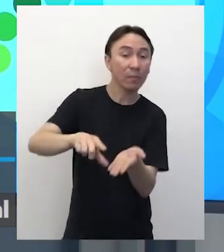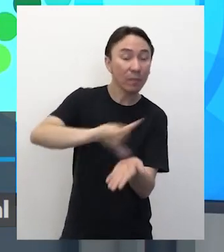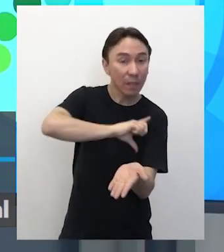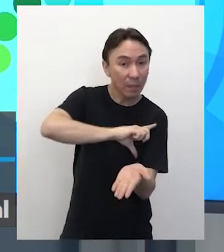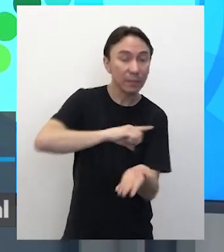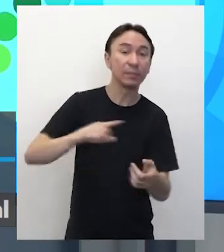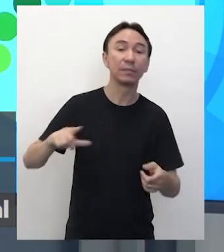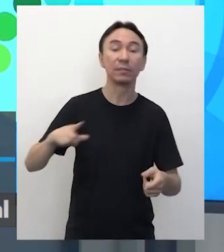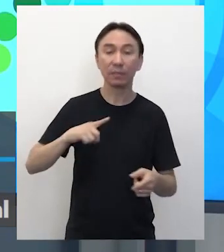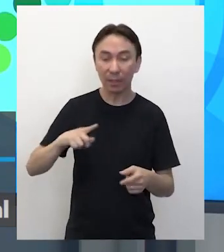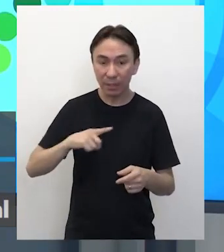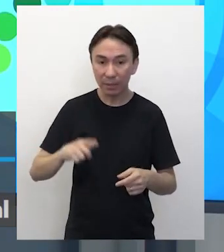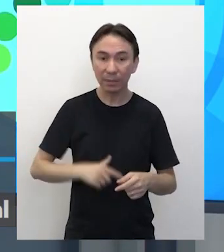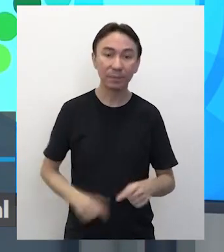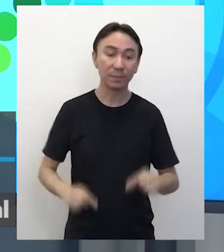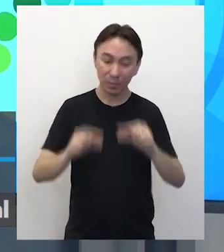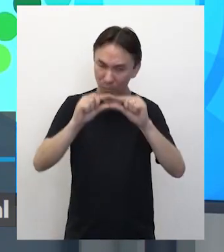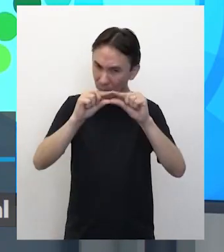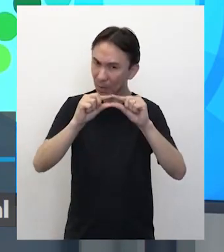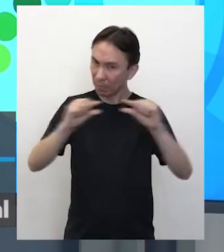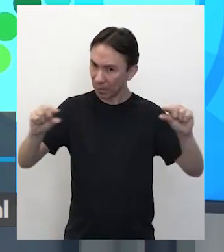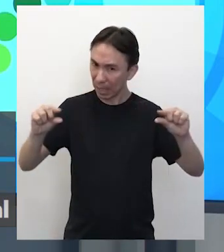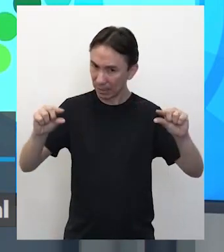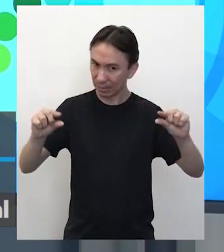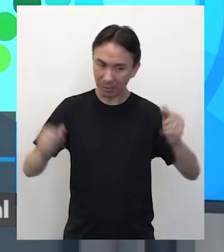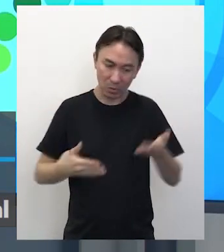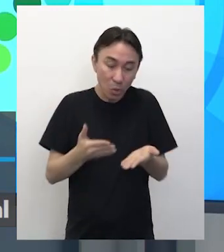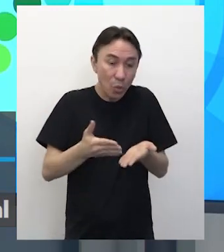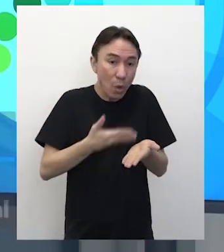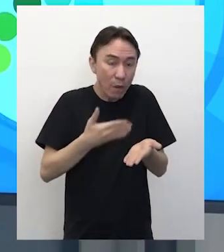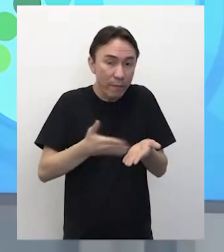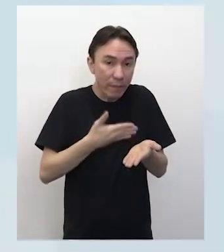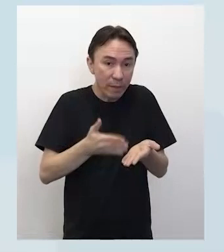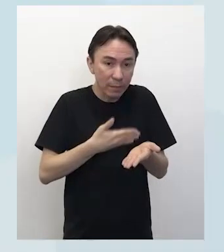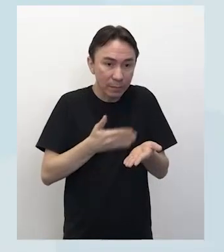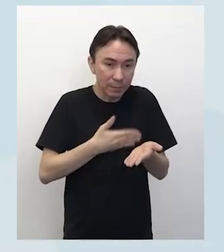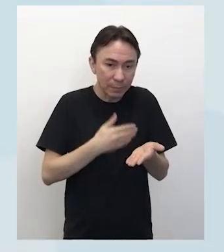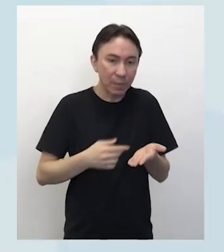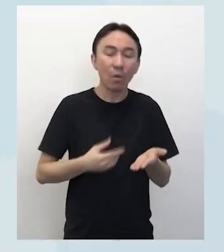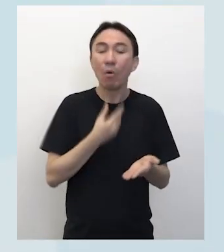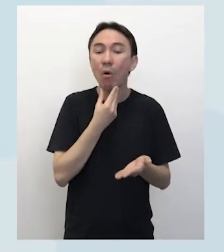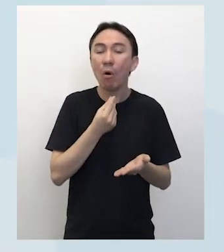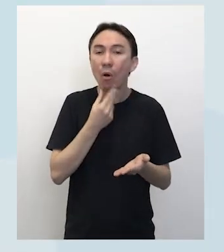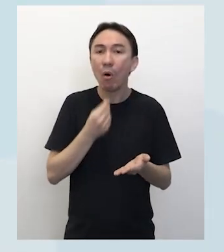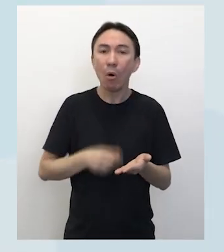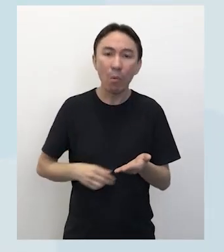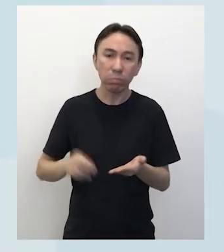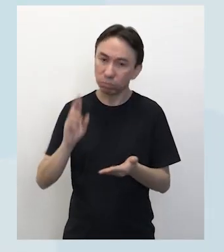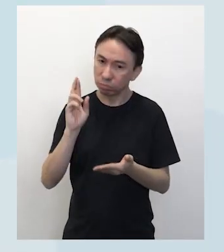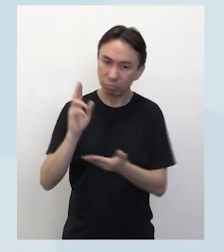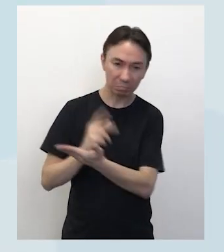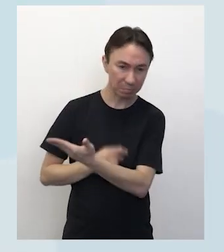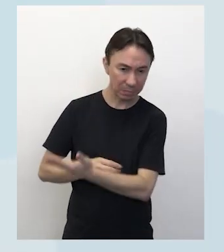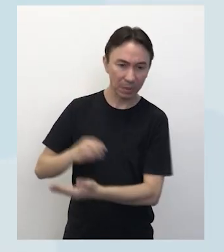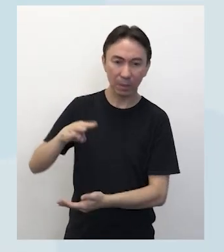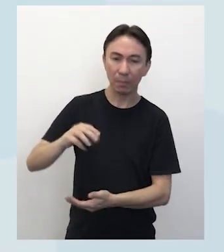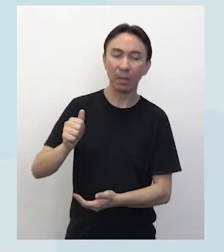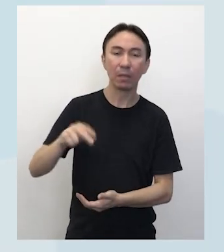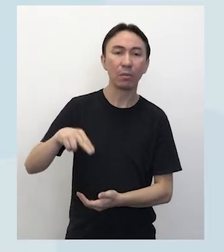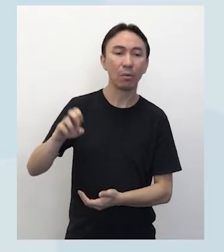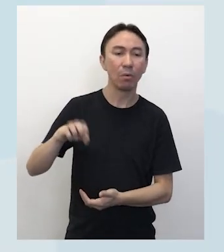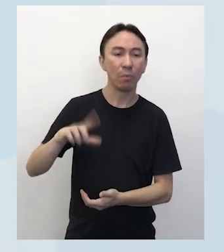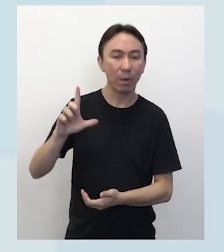brasileiro, talvez alguns de vocês já conheçam, Manoel de Barros, um poeta